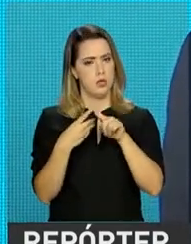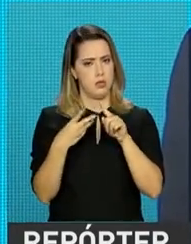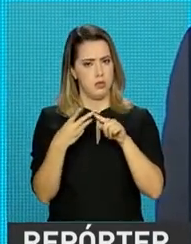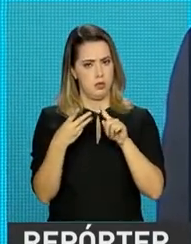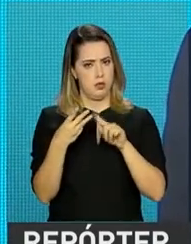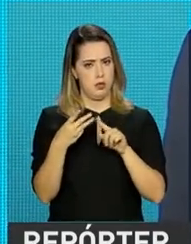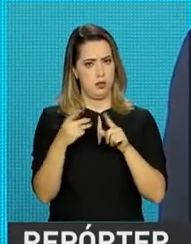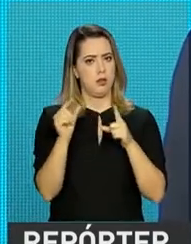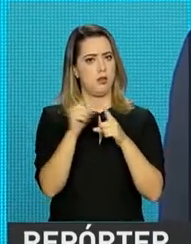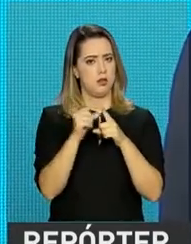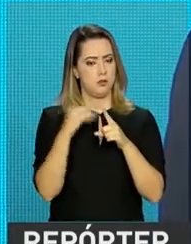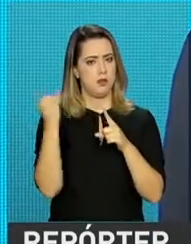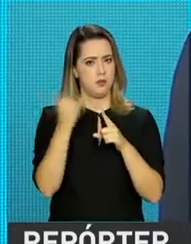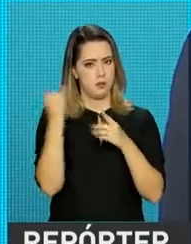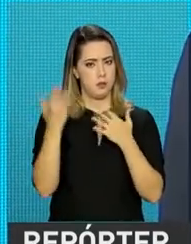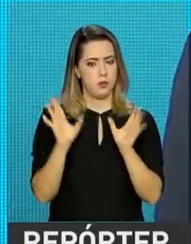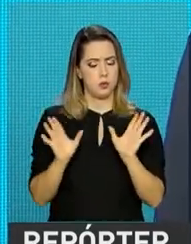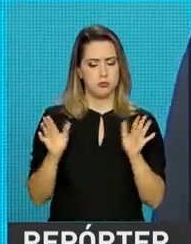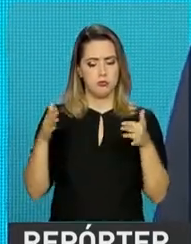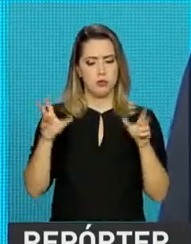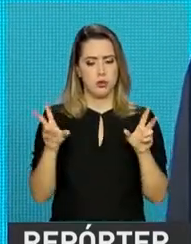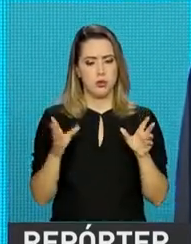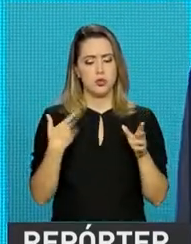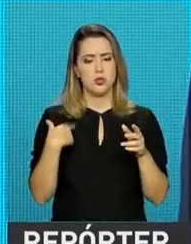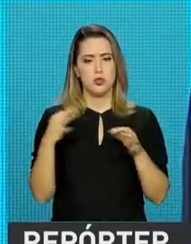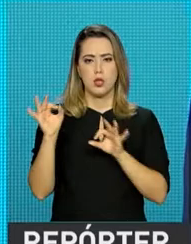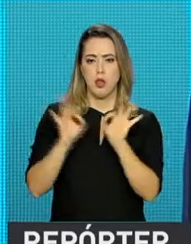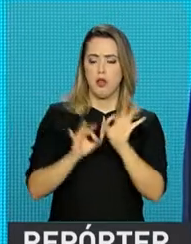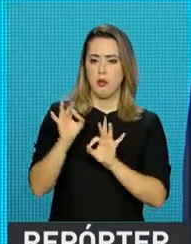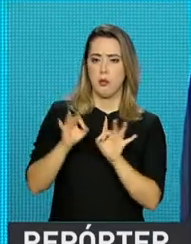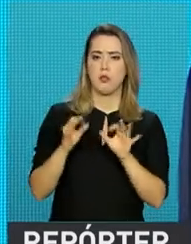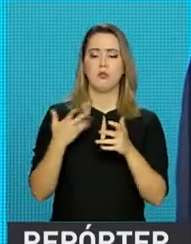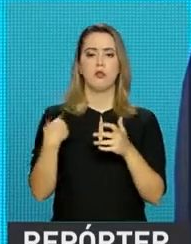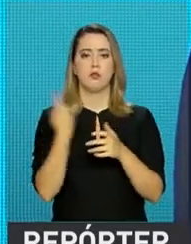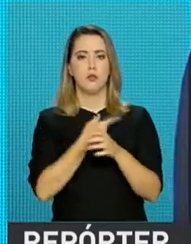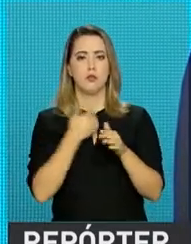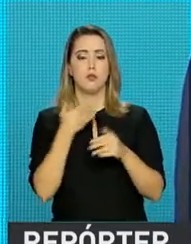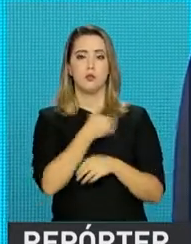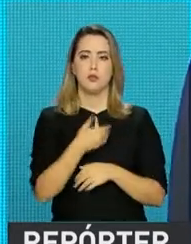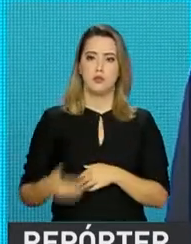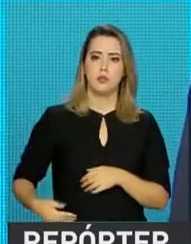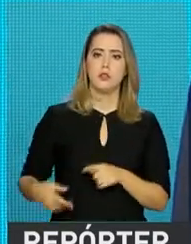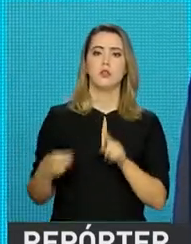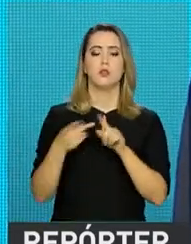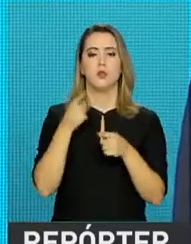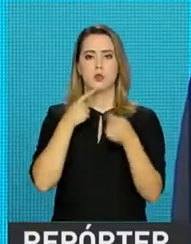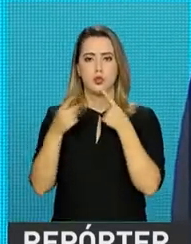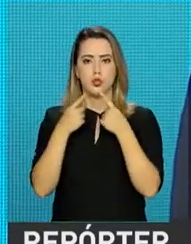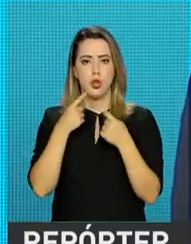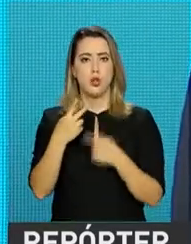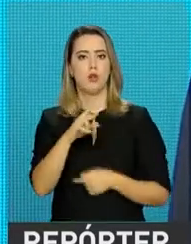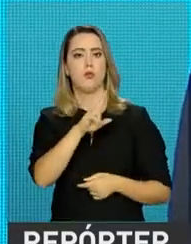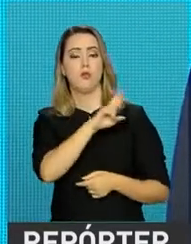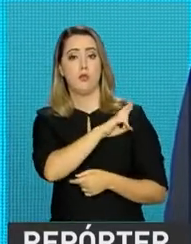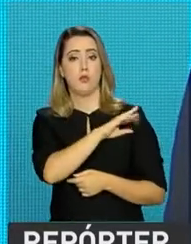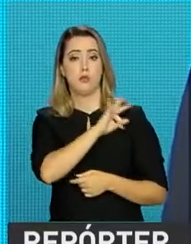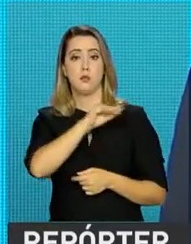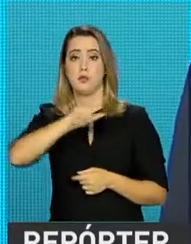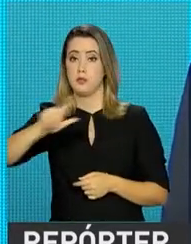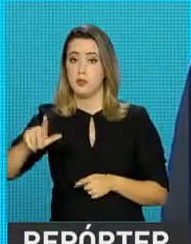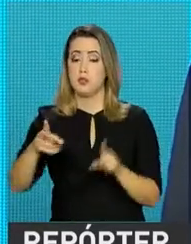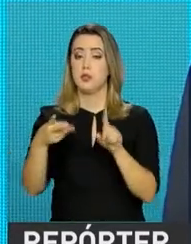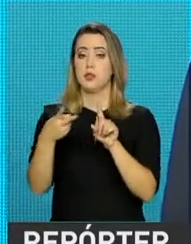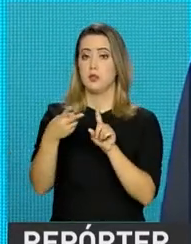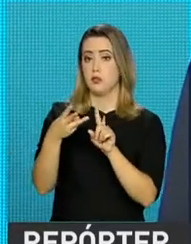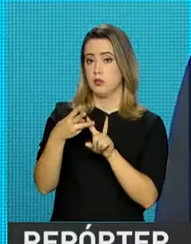expressões que delimitaram e conduziram o nosso governo: o diálogo, a responsabilidade fiscal e